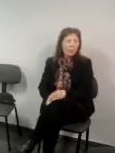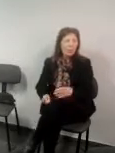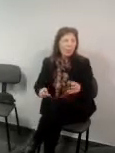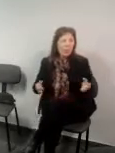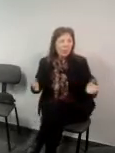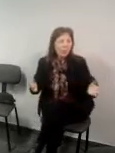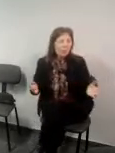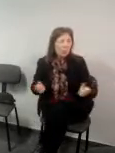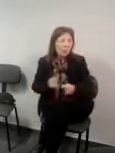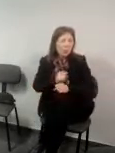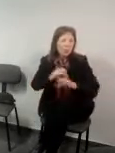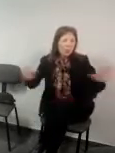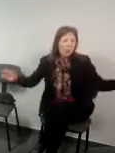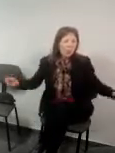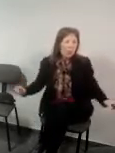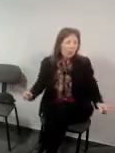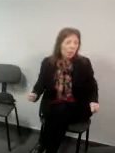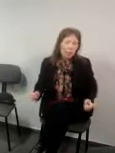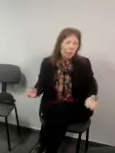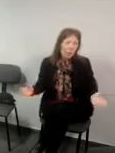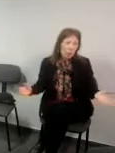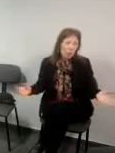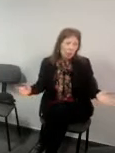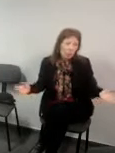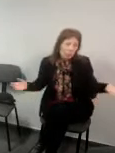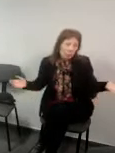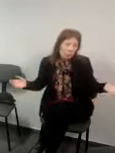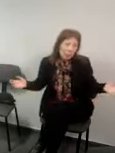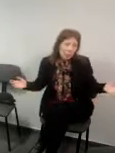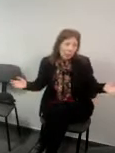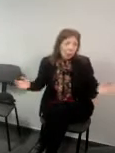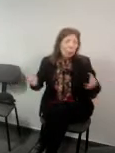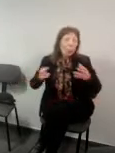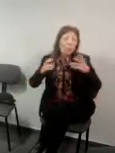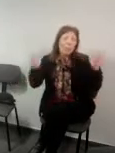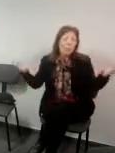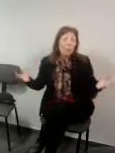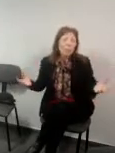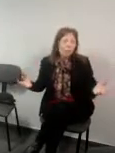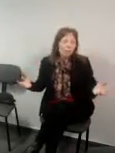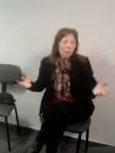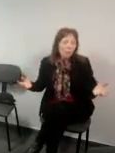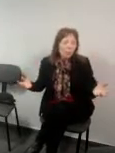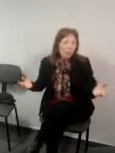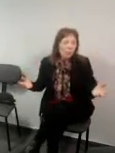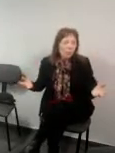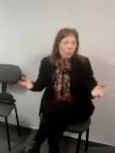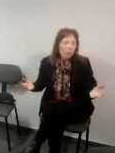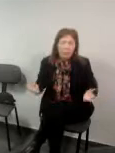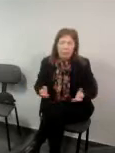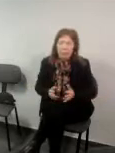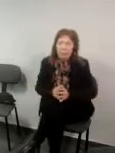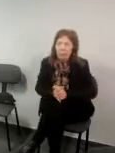fugir. se for assim, então para que você faz expressivo, que também é movimento? Tudo no universo é um movimento. Sim.